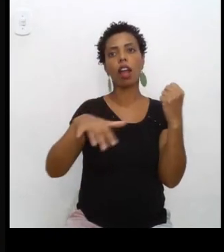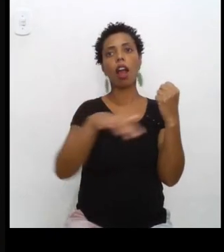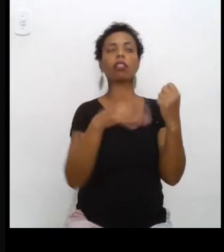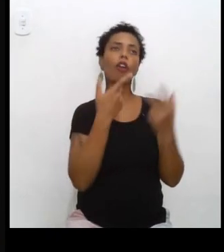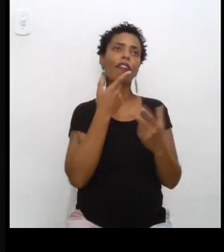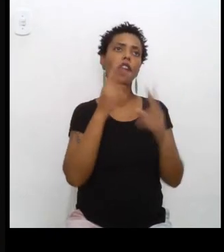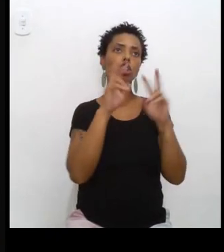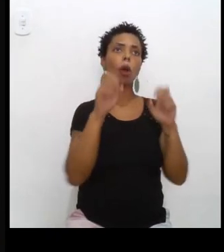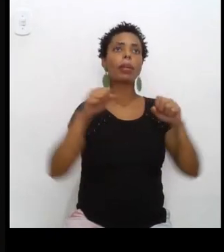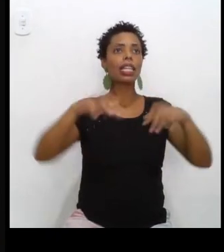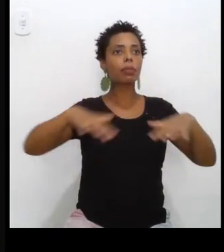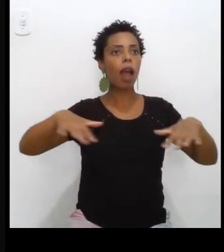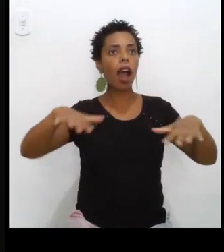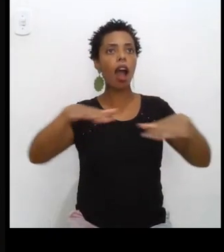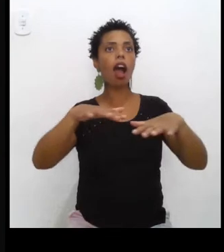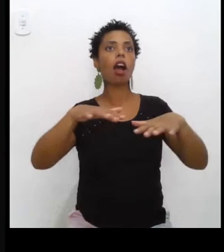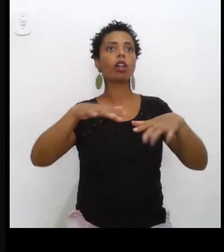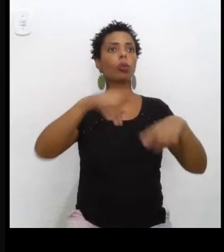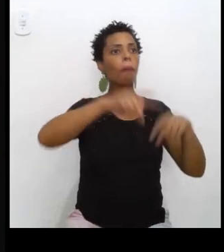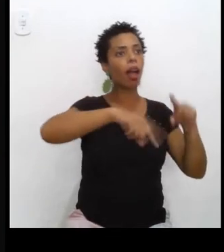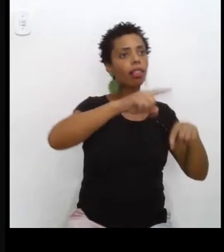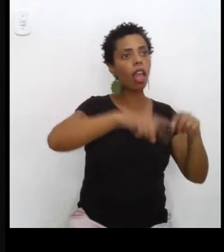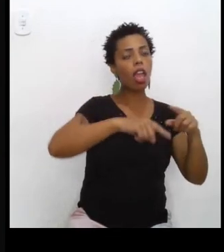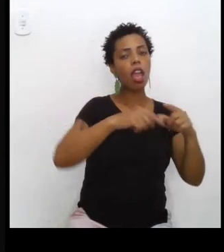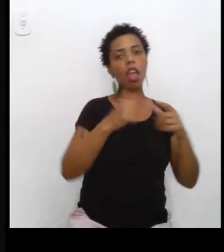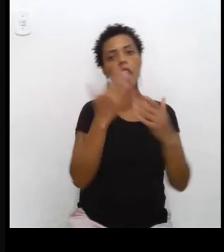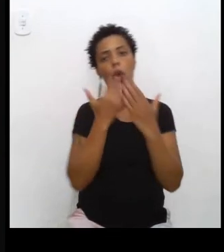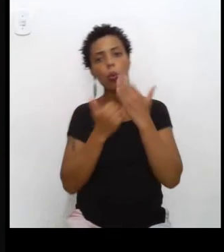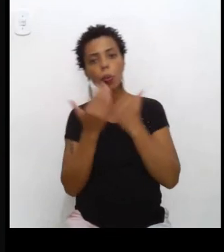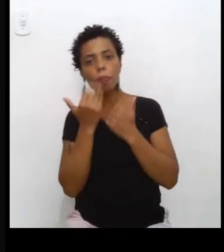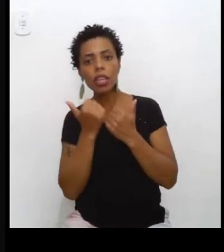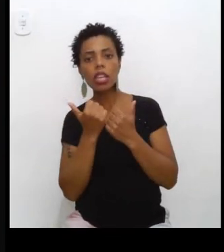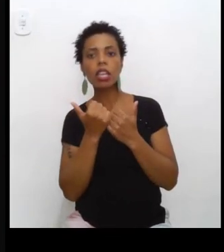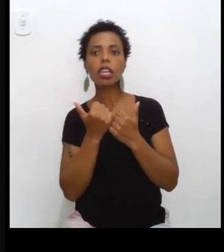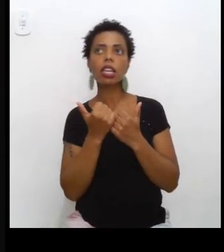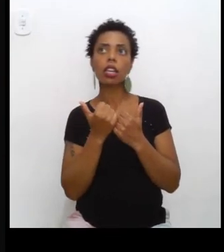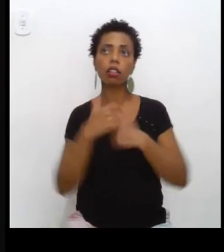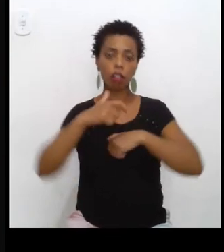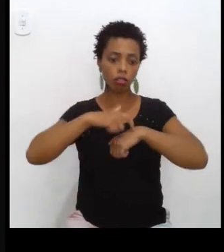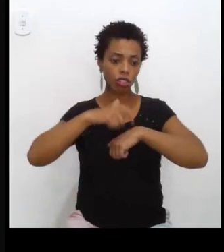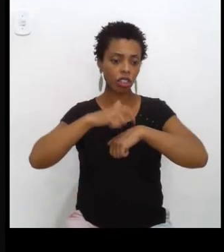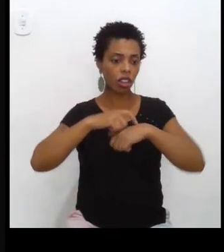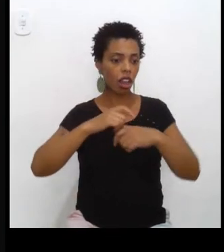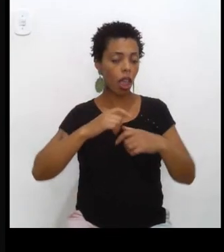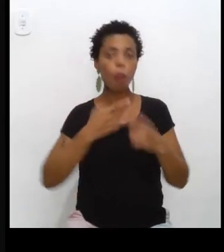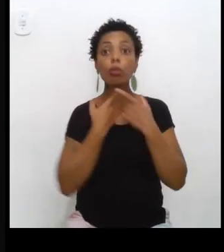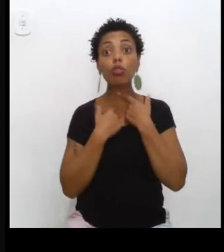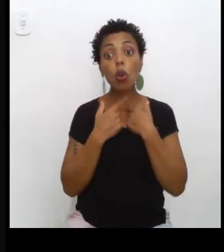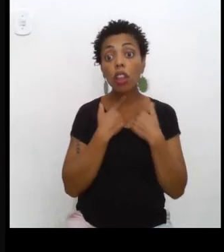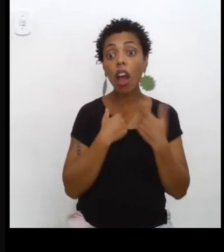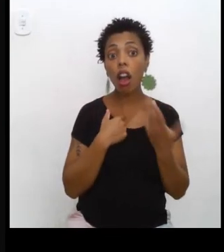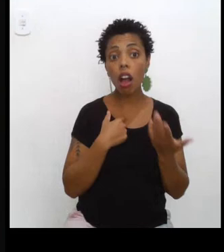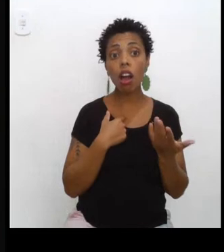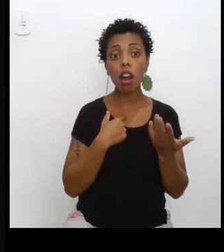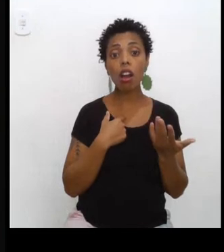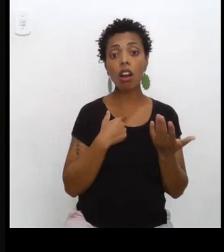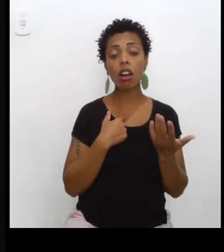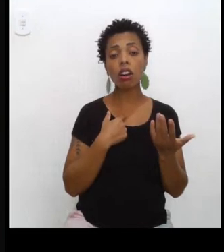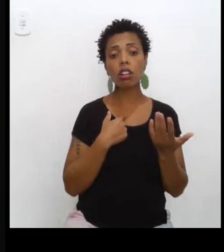matéria é de comida de disponibilidade de tempo de desejo é